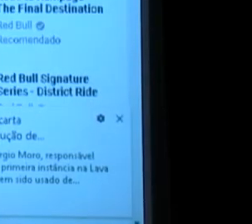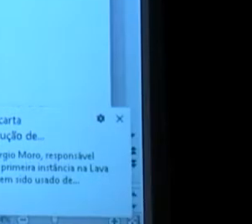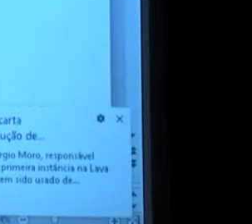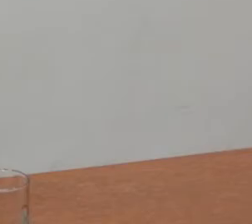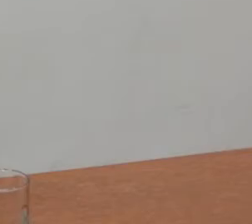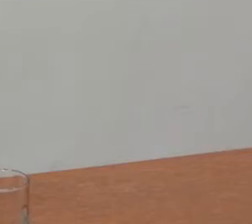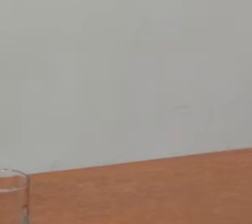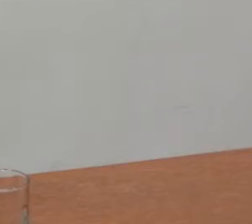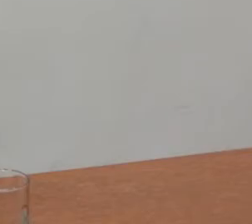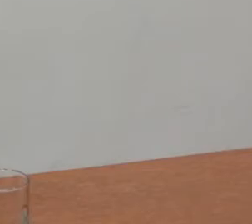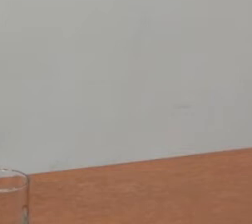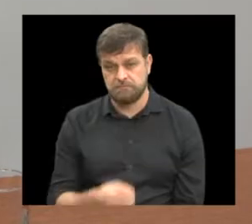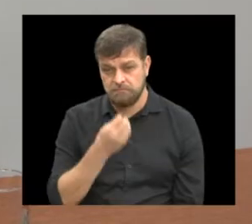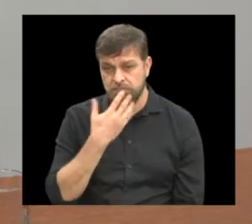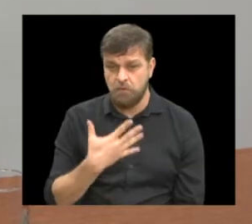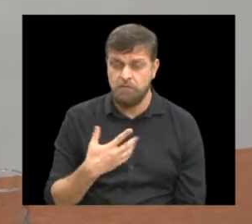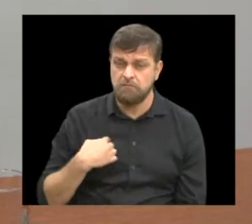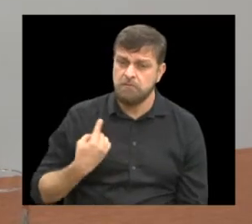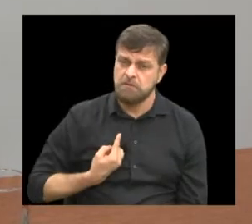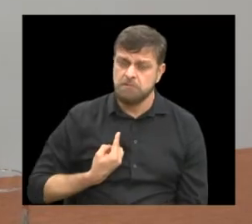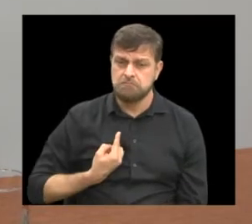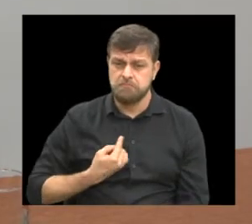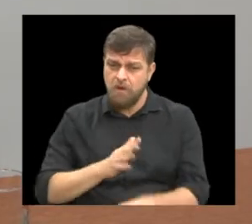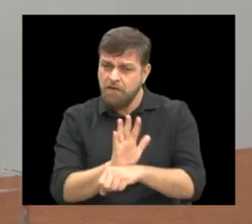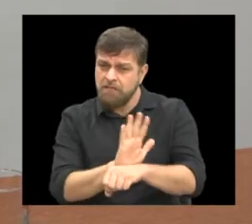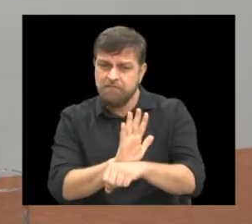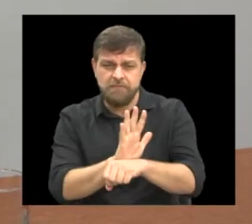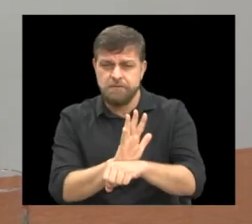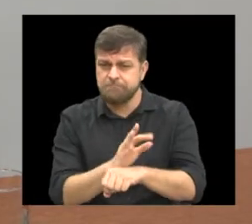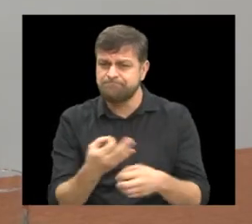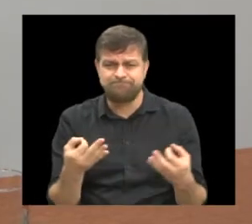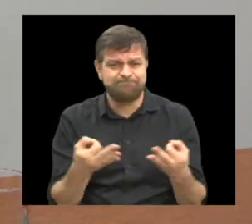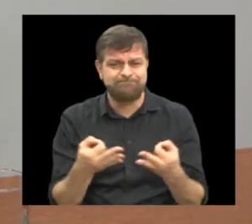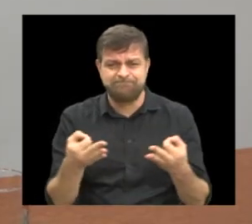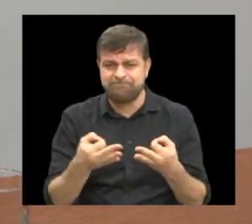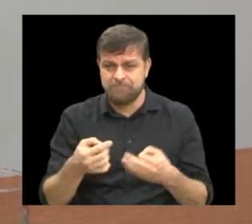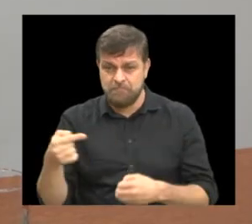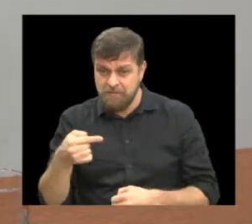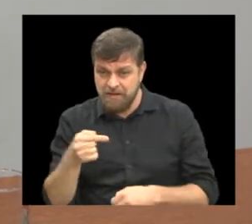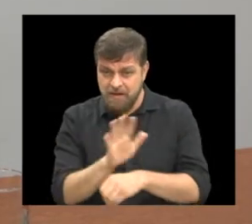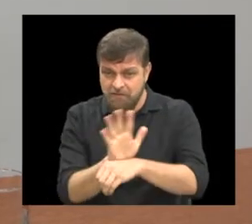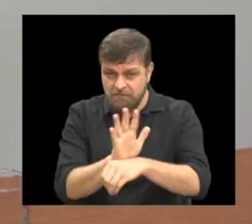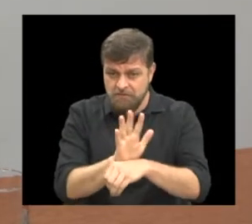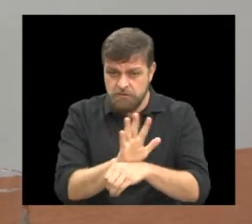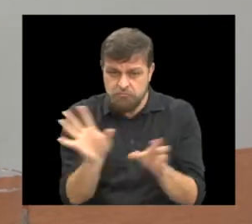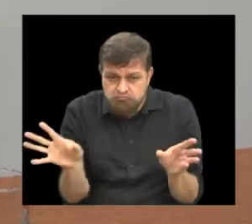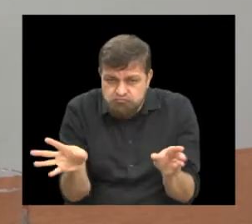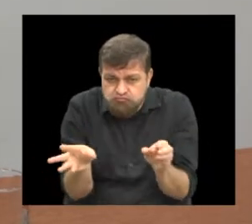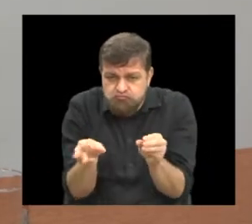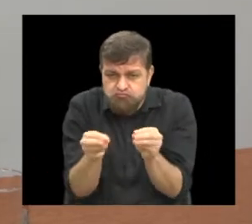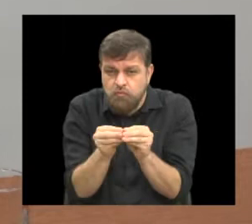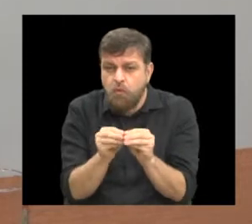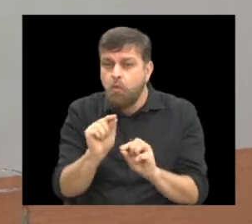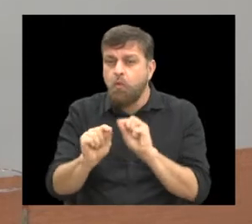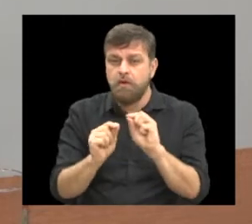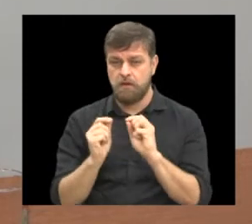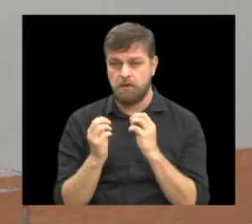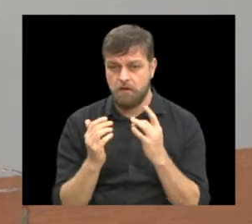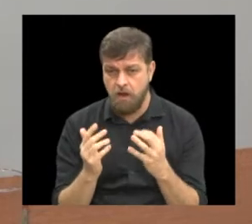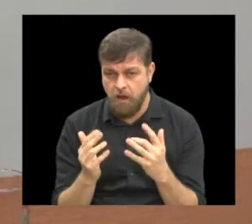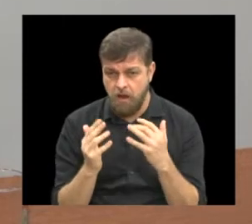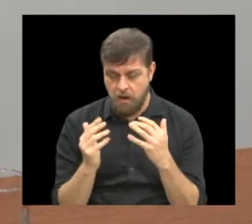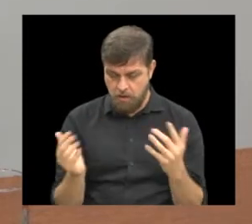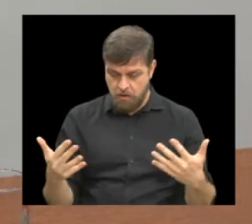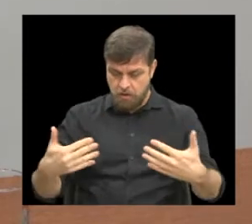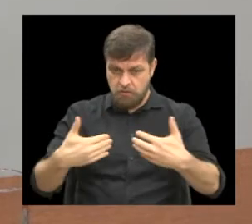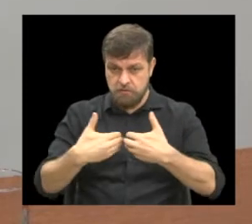Bom, pessoal, a gente acha assim esse vídeo fantástico, porque ele é um vídeo que resume o autismo, e ele